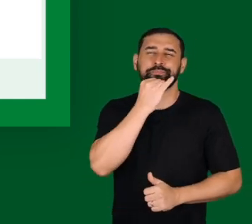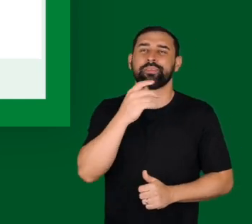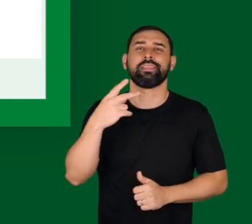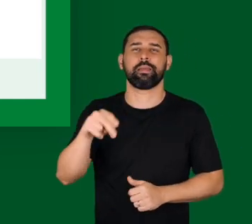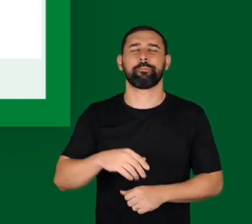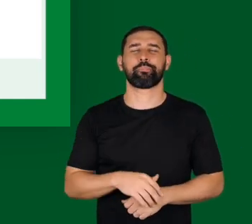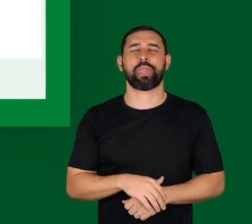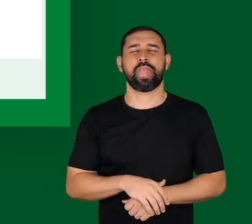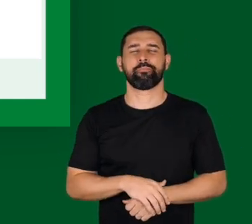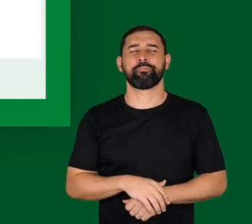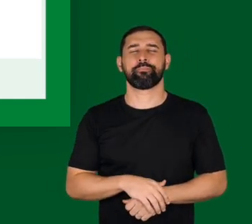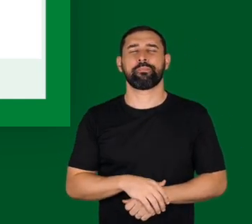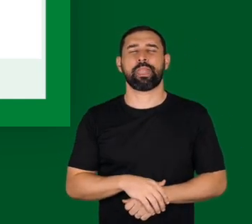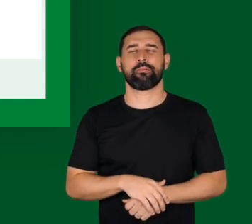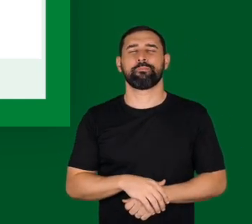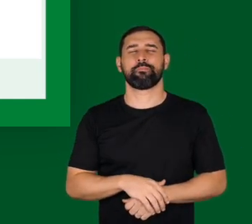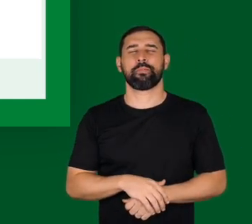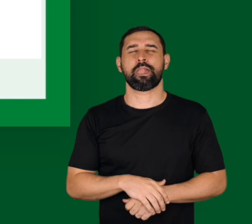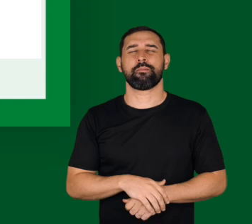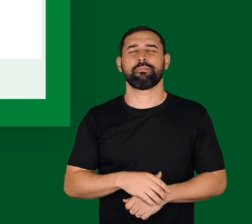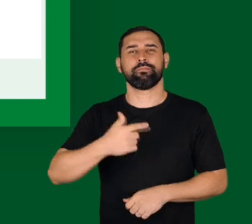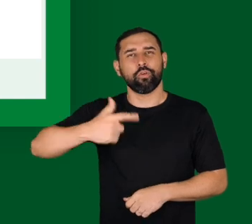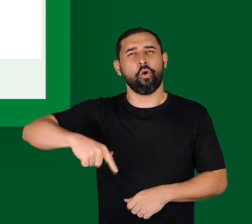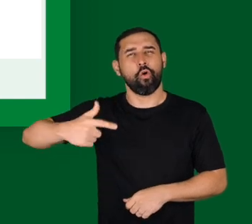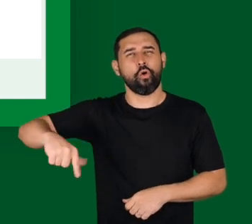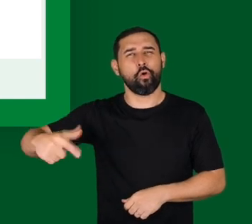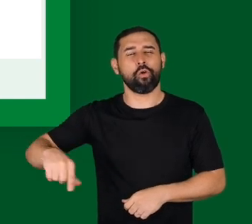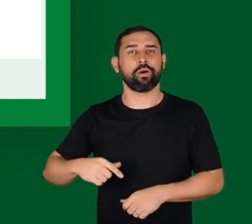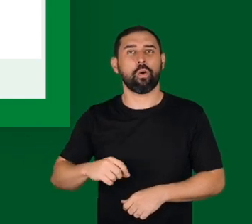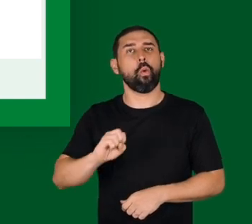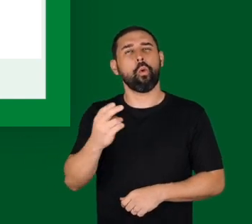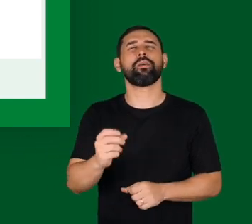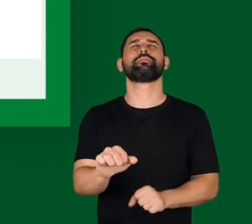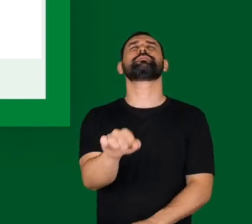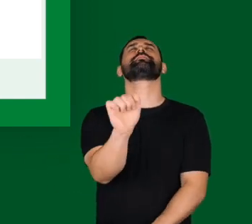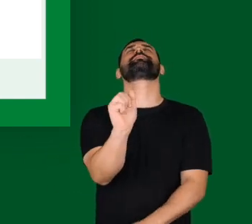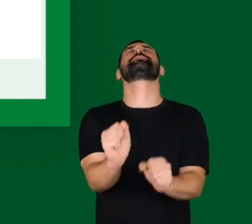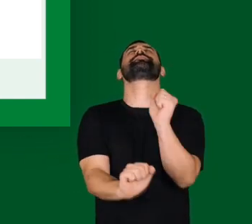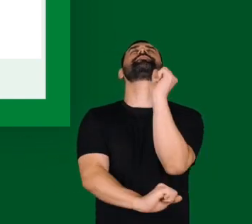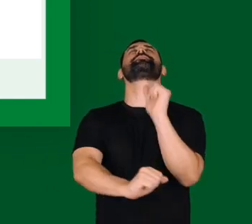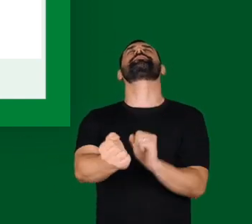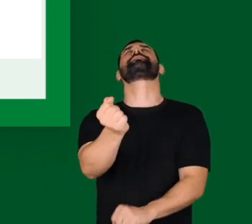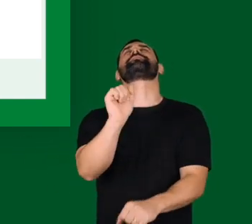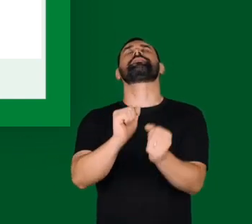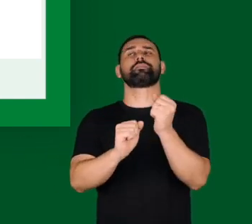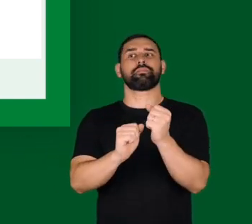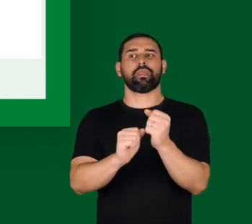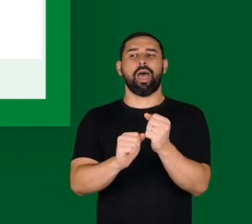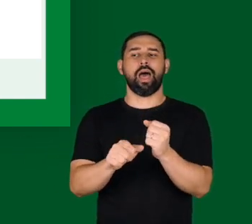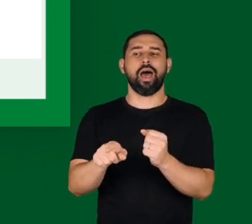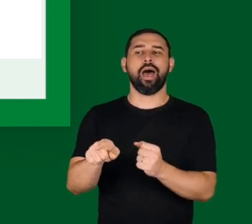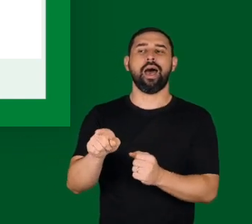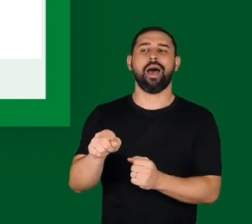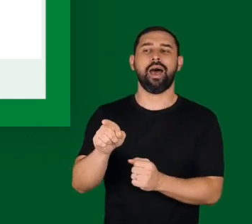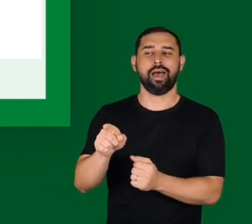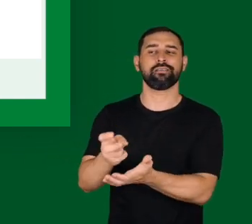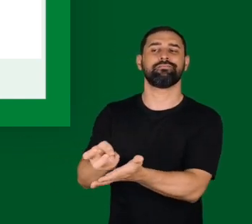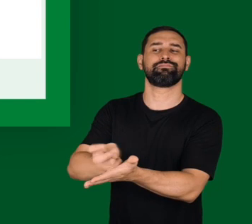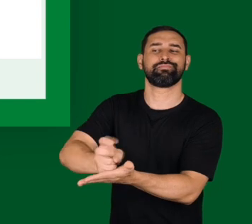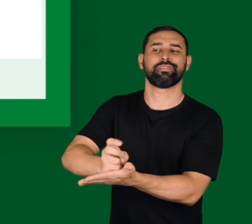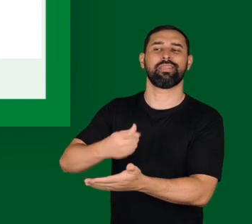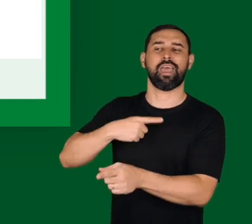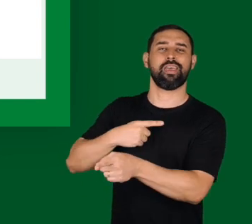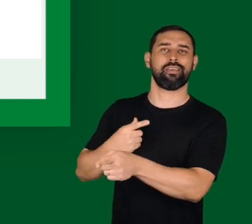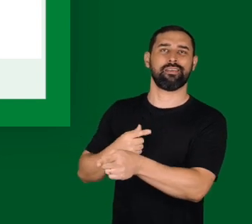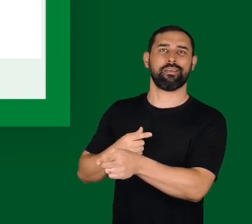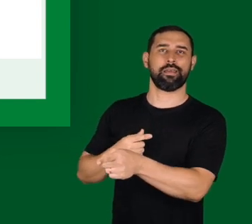faz a projeção da língua de forma repetida, movimentos de pedalar, são sinais clínicos.